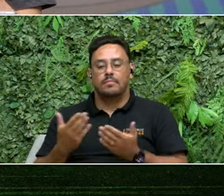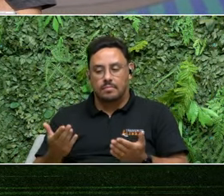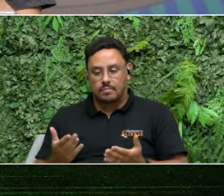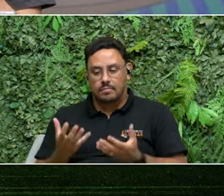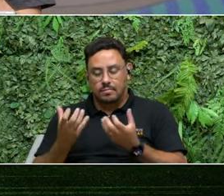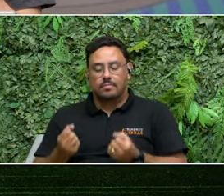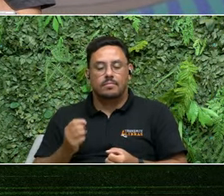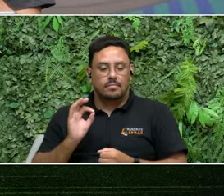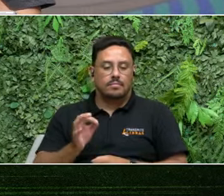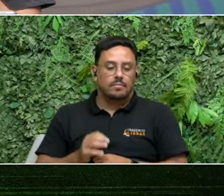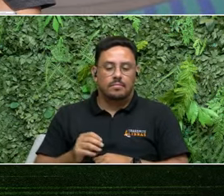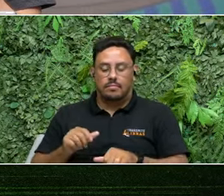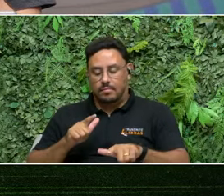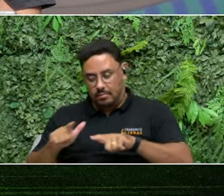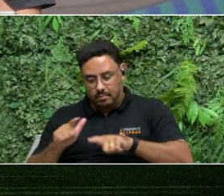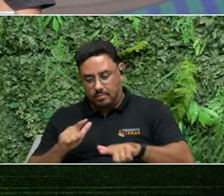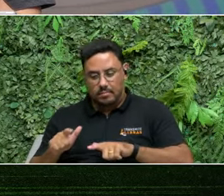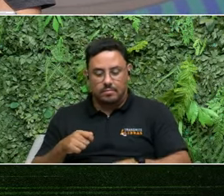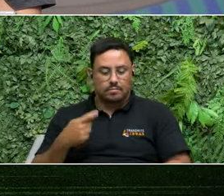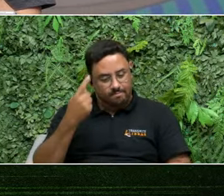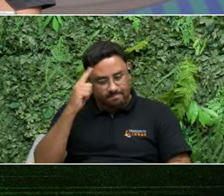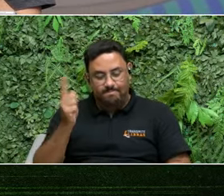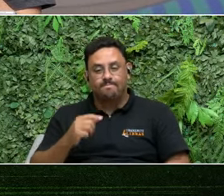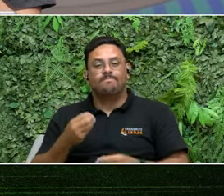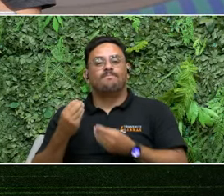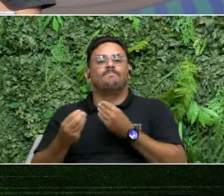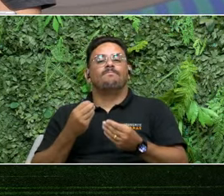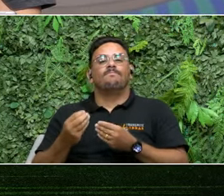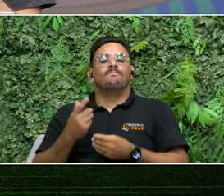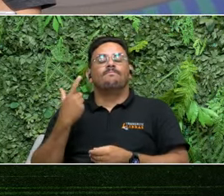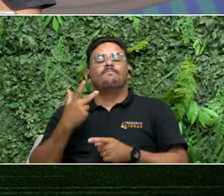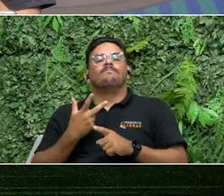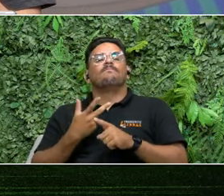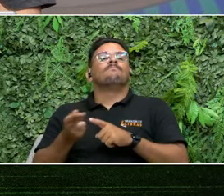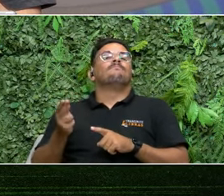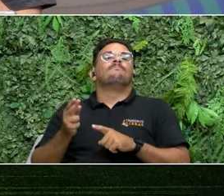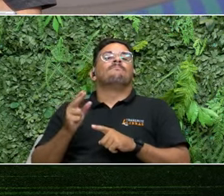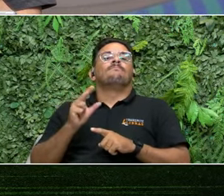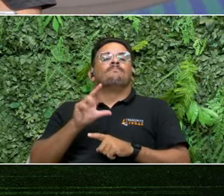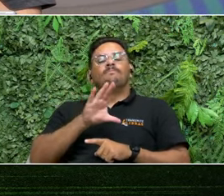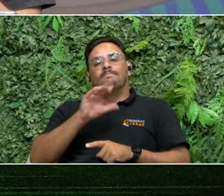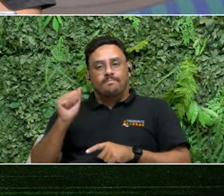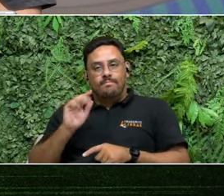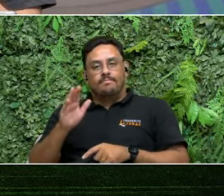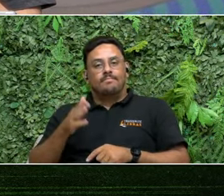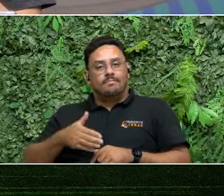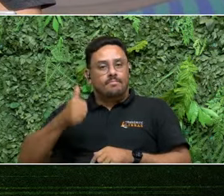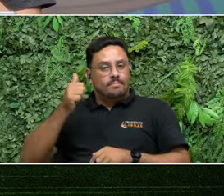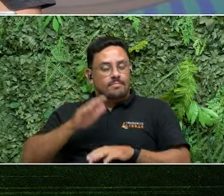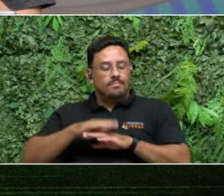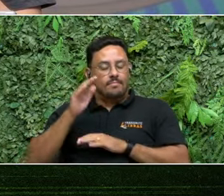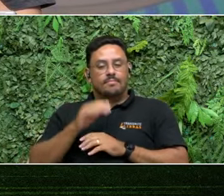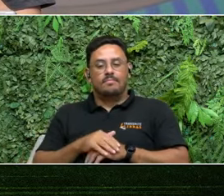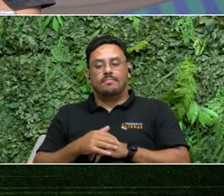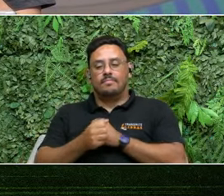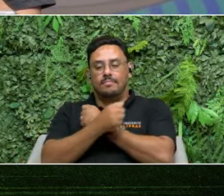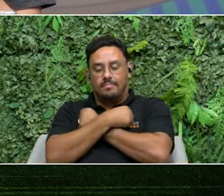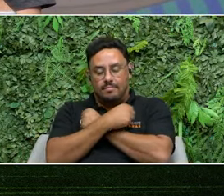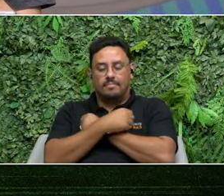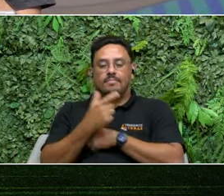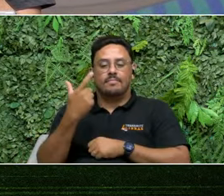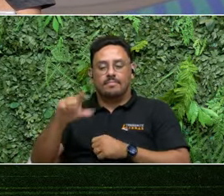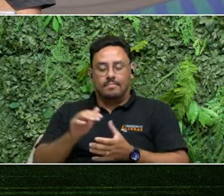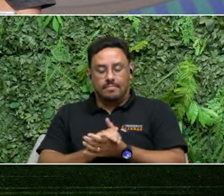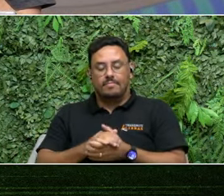é isso Tá certo tem que trabalhar não sei se vai dar pro para ganhar o campeonato não mas já melhorou demais Abraço abraço você também mais